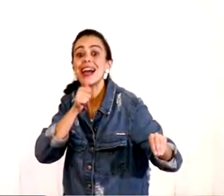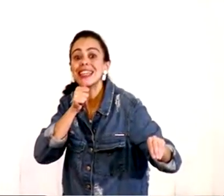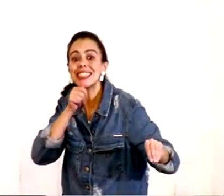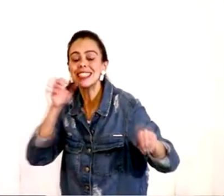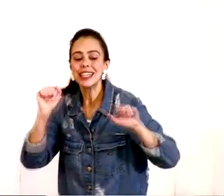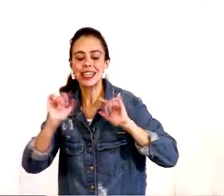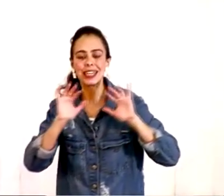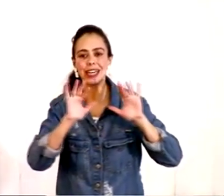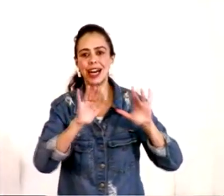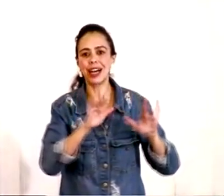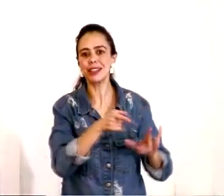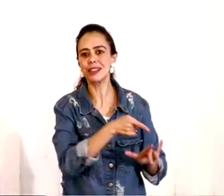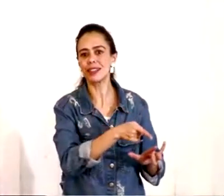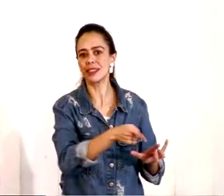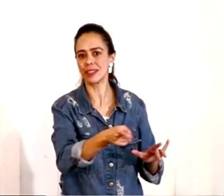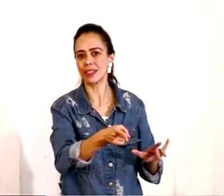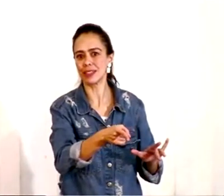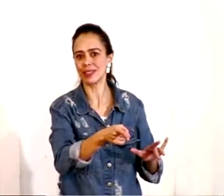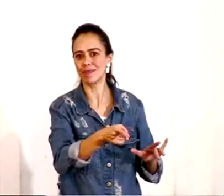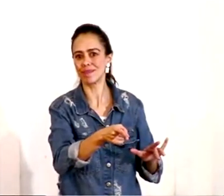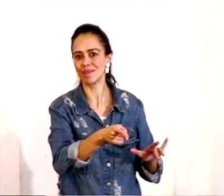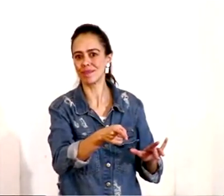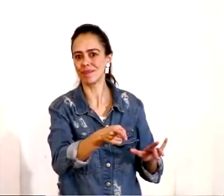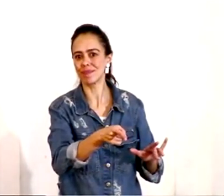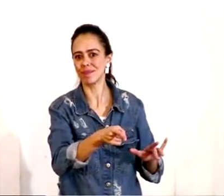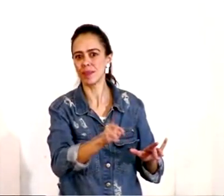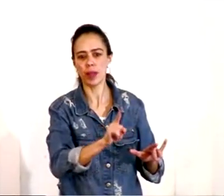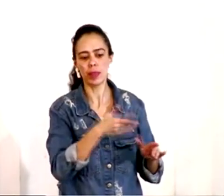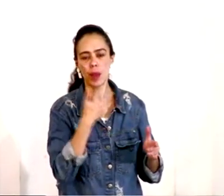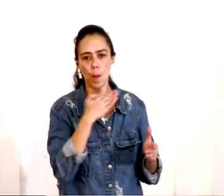a todos aqueles que são